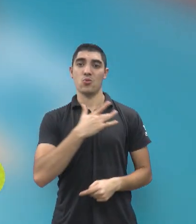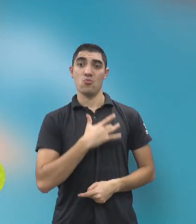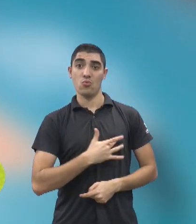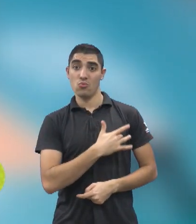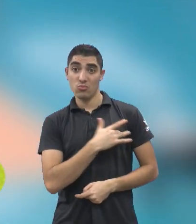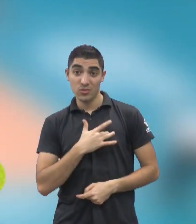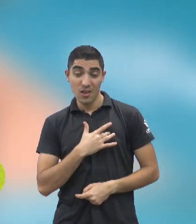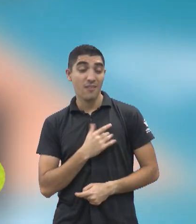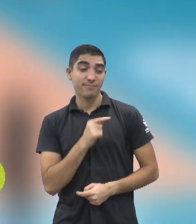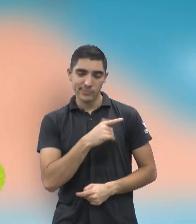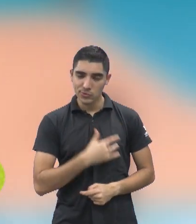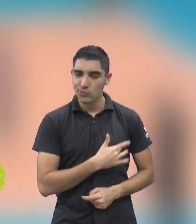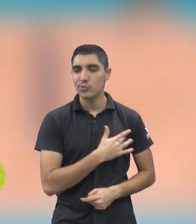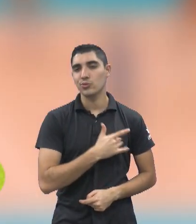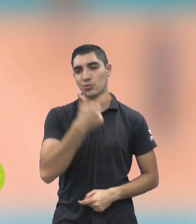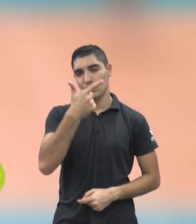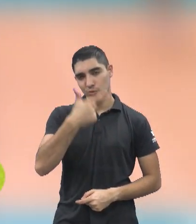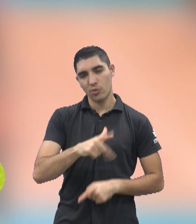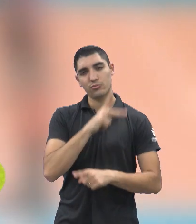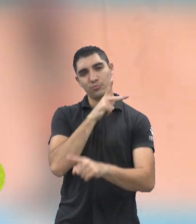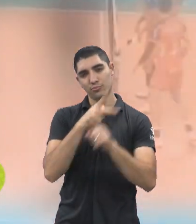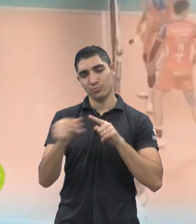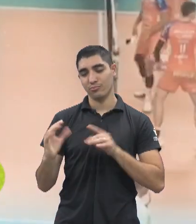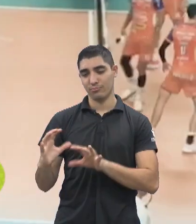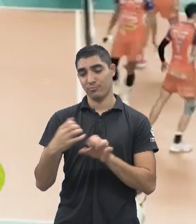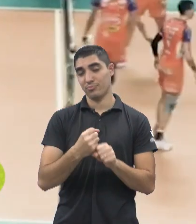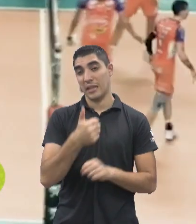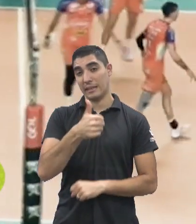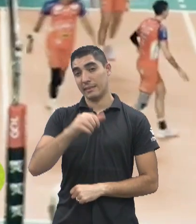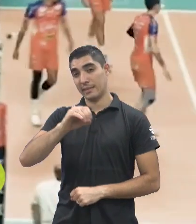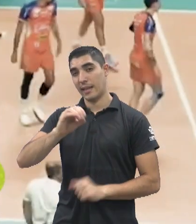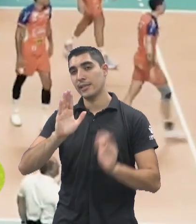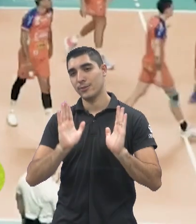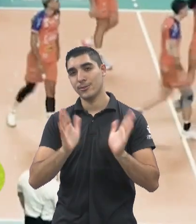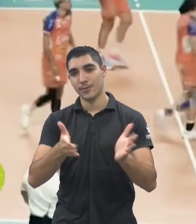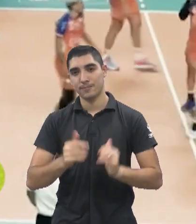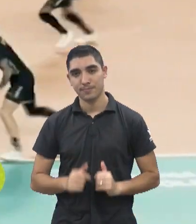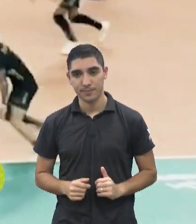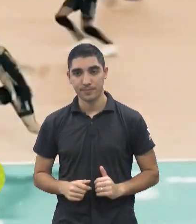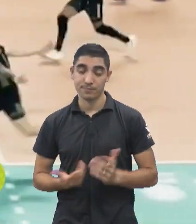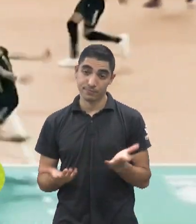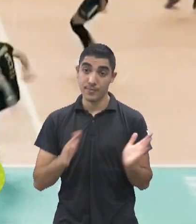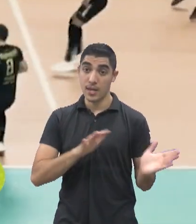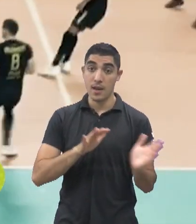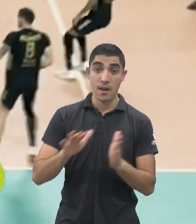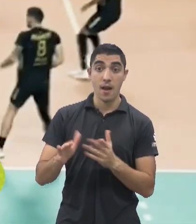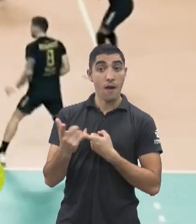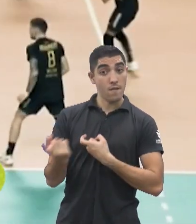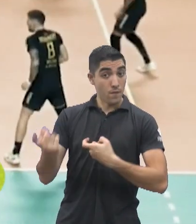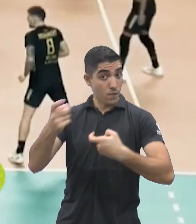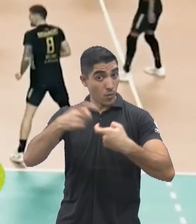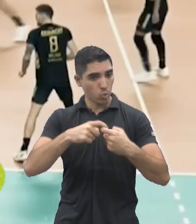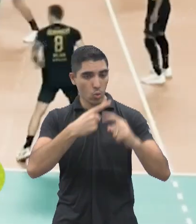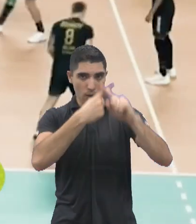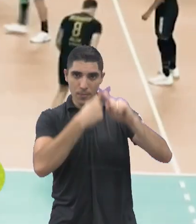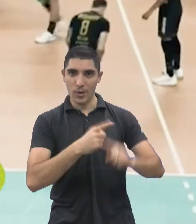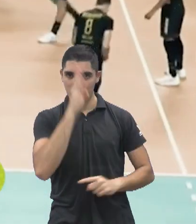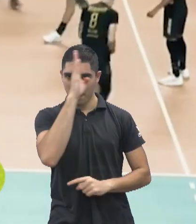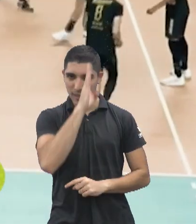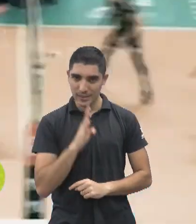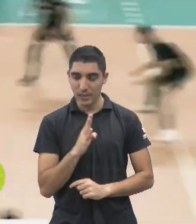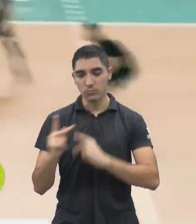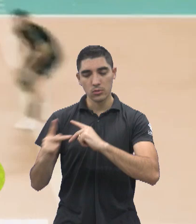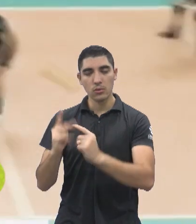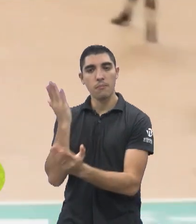conquistou mais um título, o 10º da competição. De volta à Superliga, o São José conheceu a primeira derrota, em